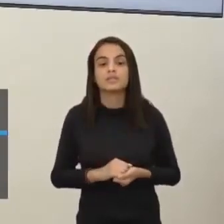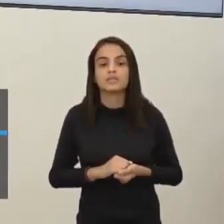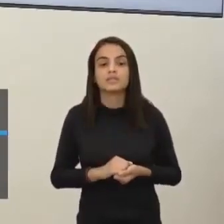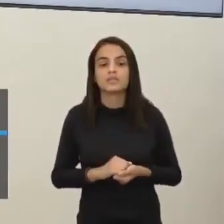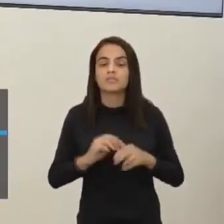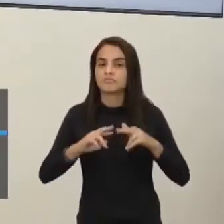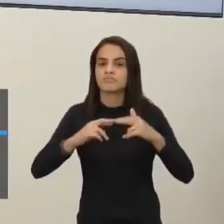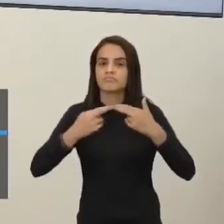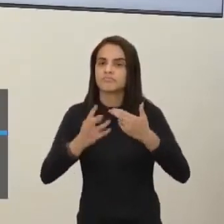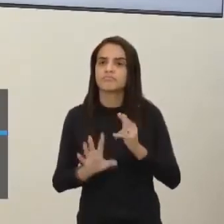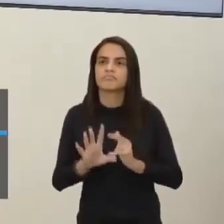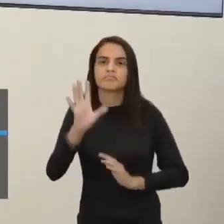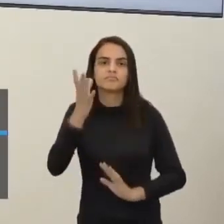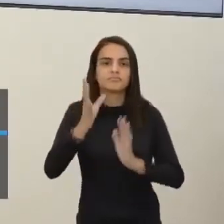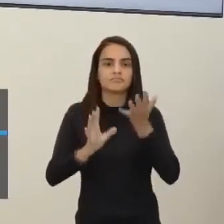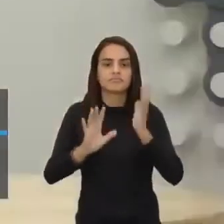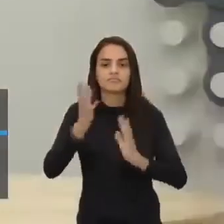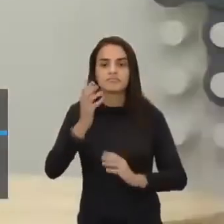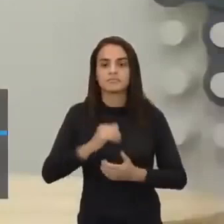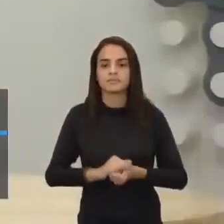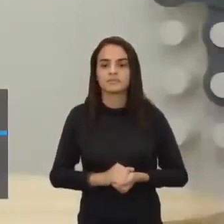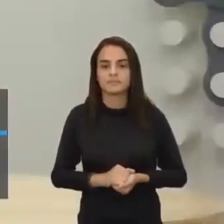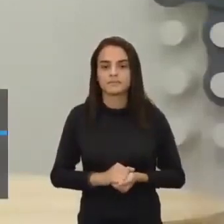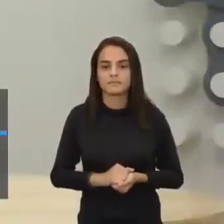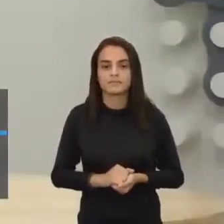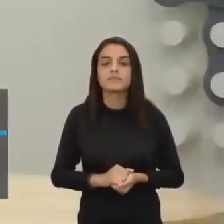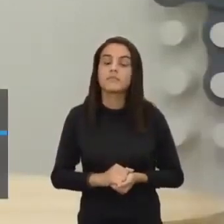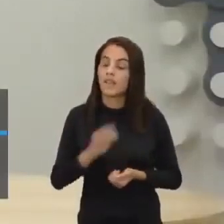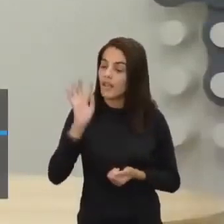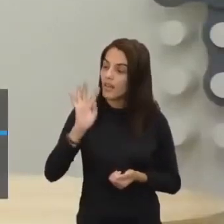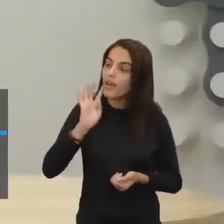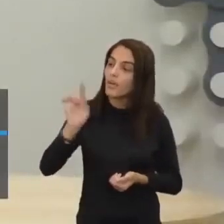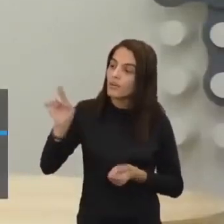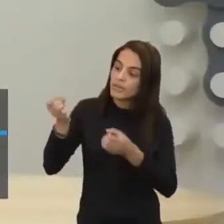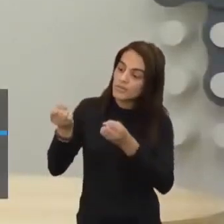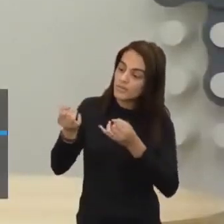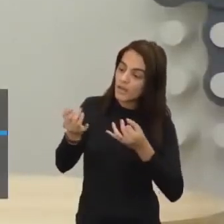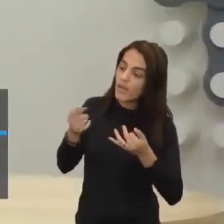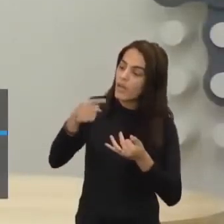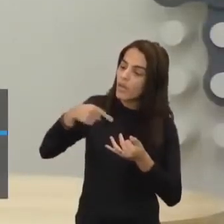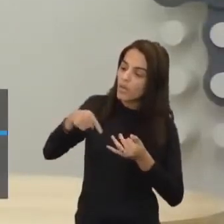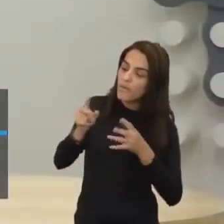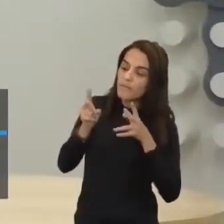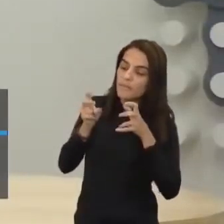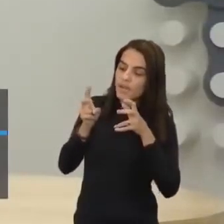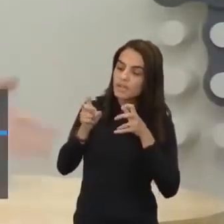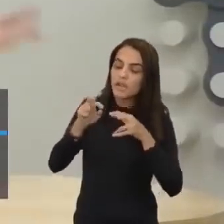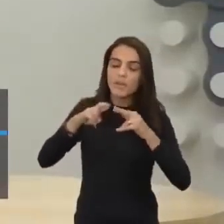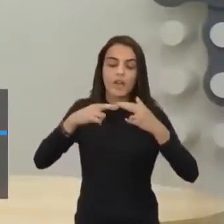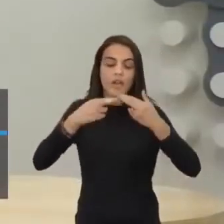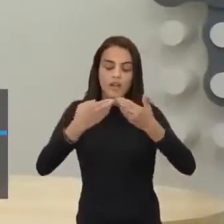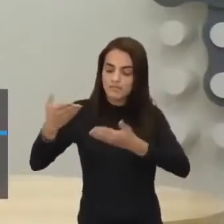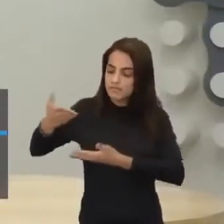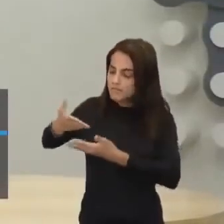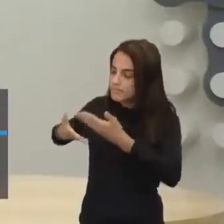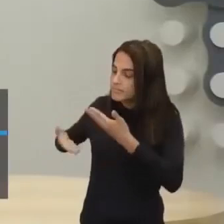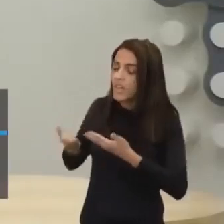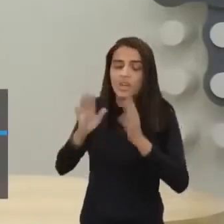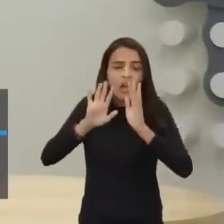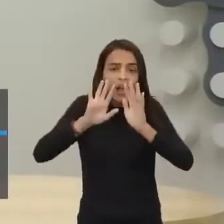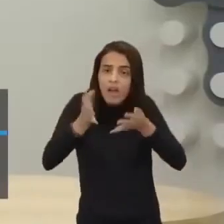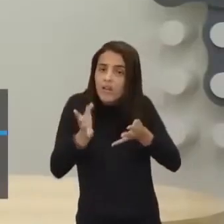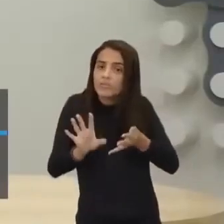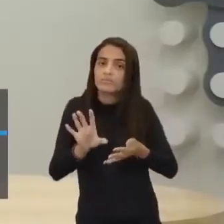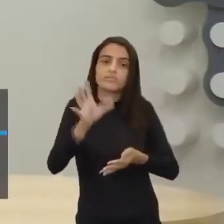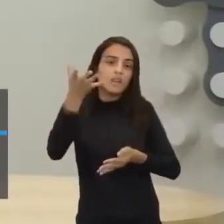rede acontecer, certo? É legal na sua fala, professor, que a gente percebe que essas redes colaborativas, elas já ocorrem no nosso dia a